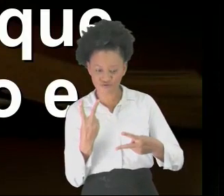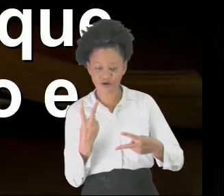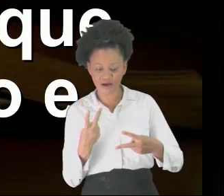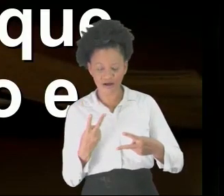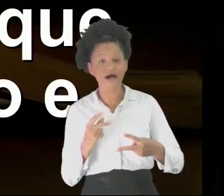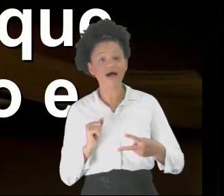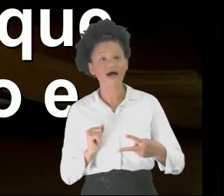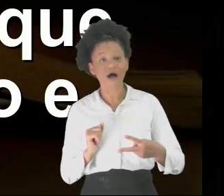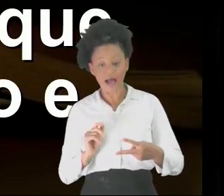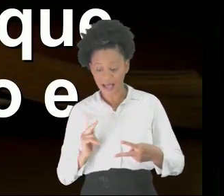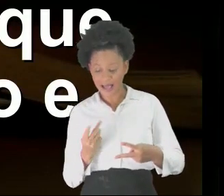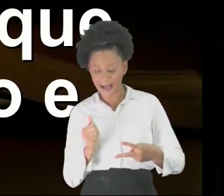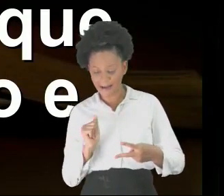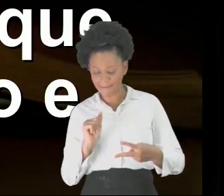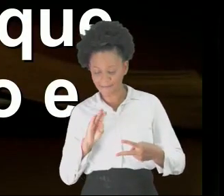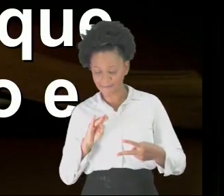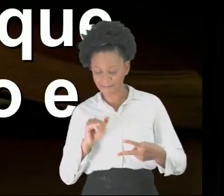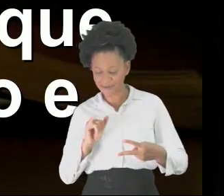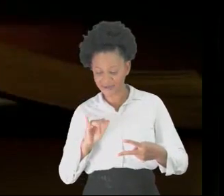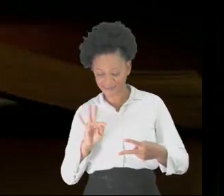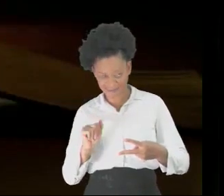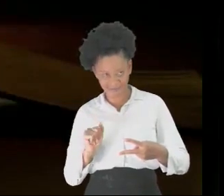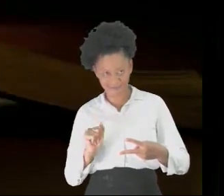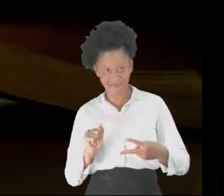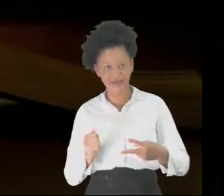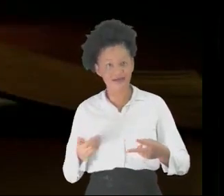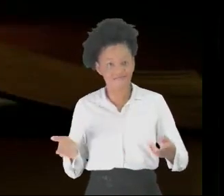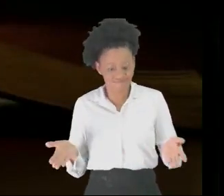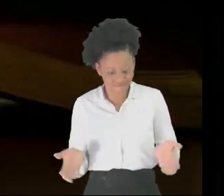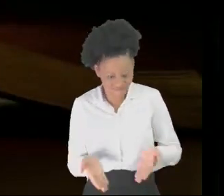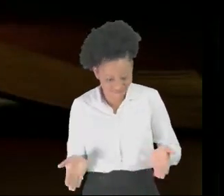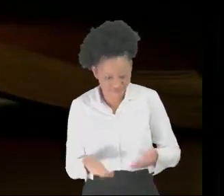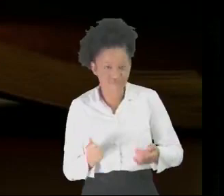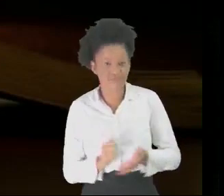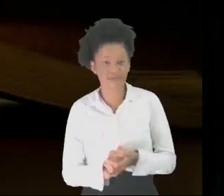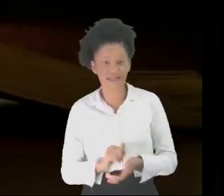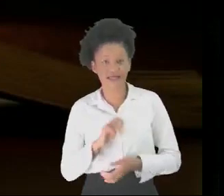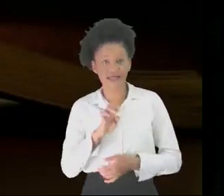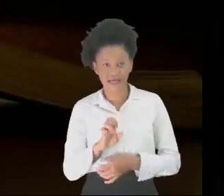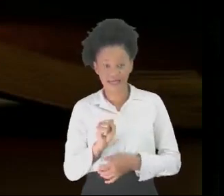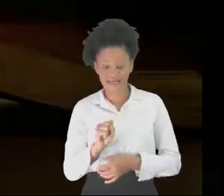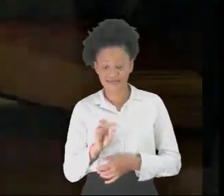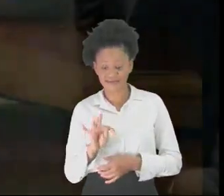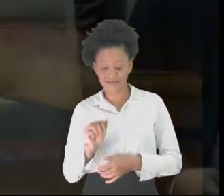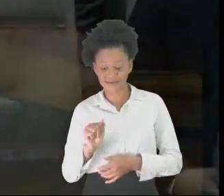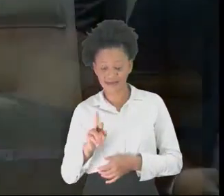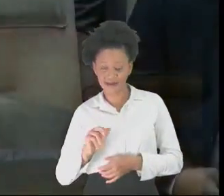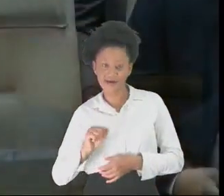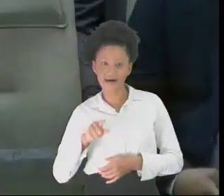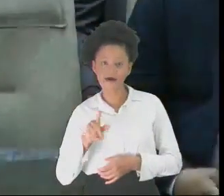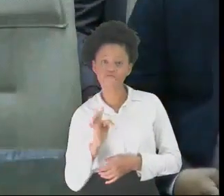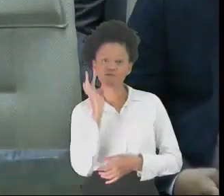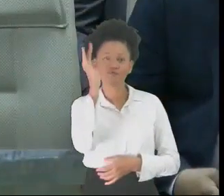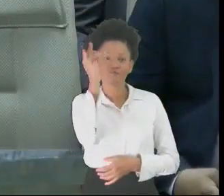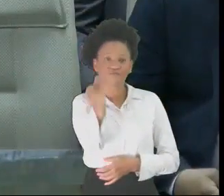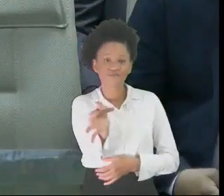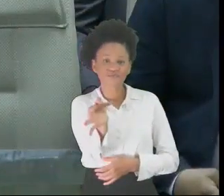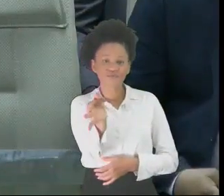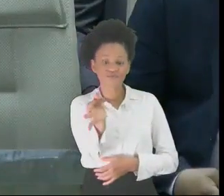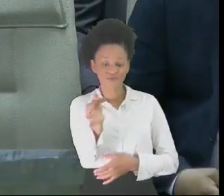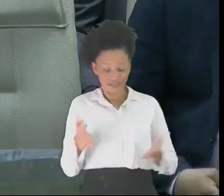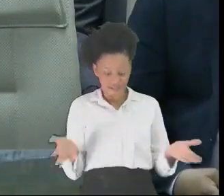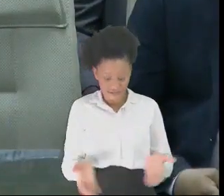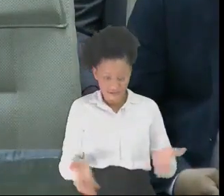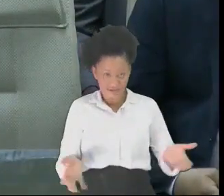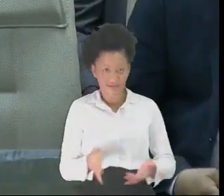E estará. Olha, ele já habita convosco. Ele já estava. Mas Jesus disse: